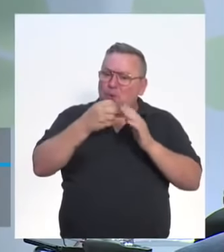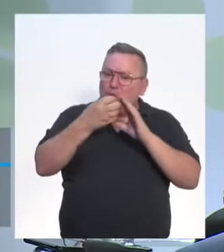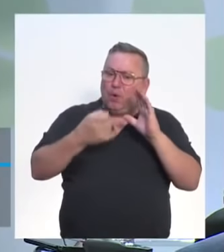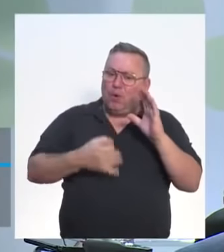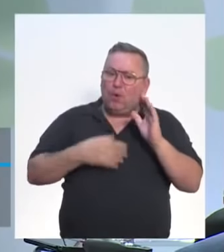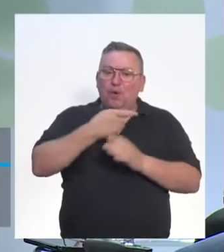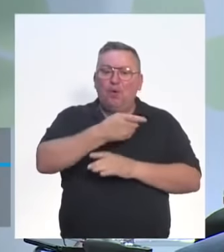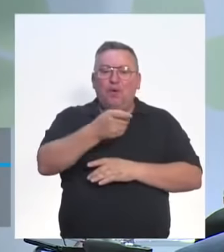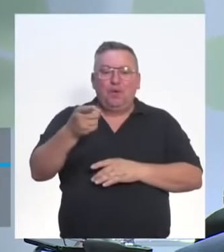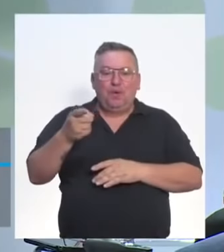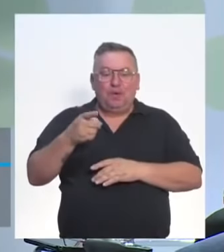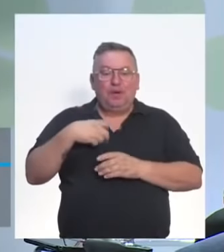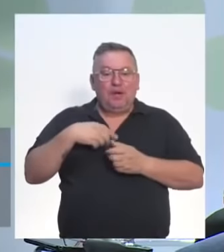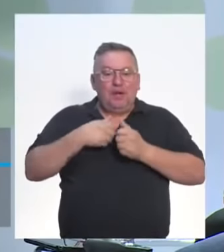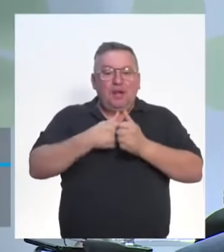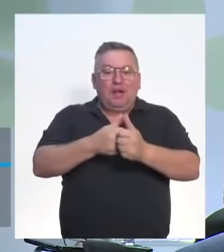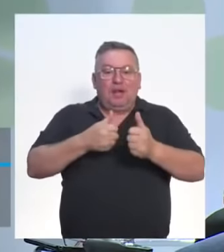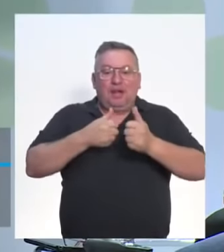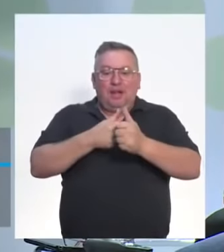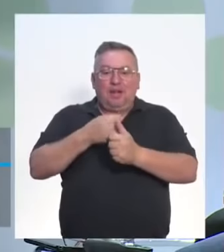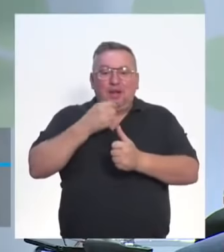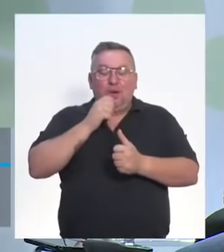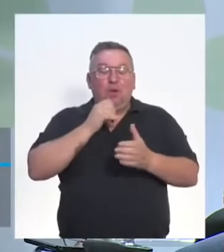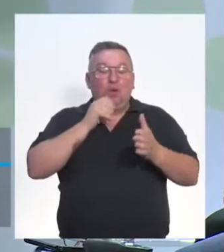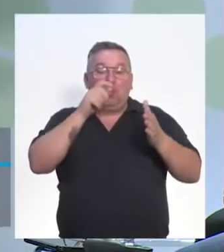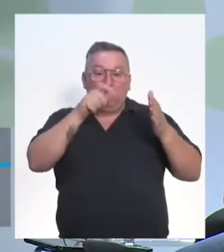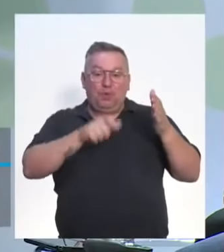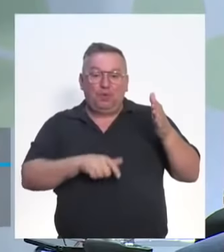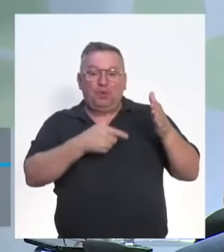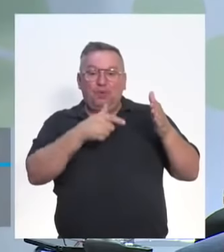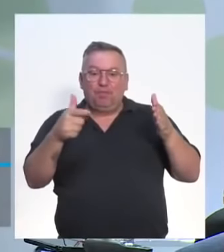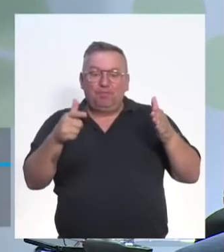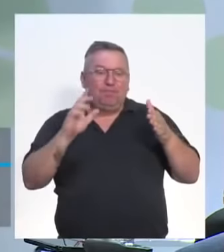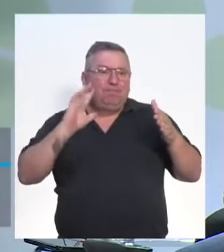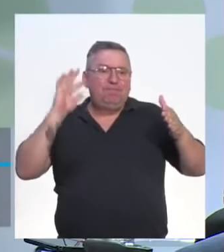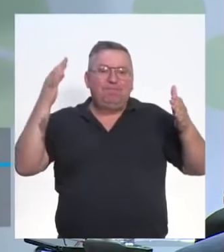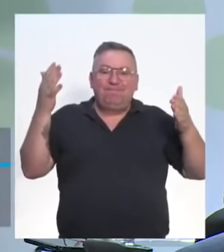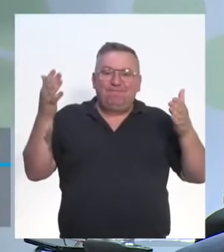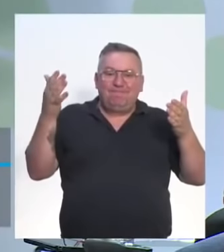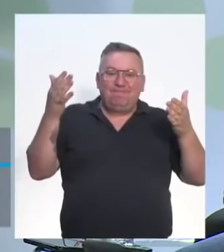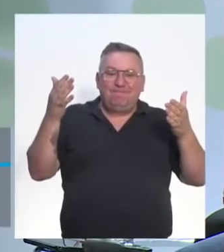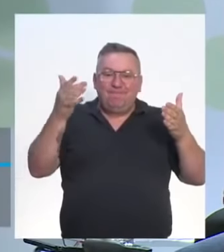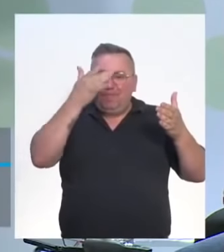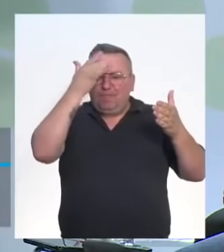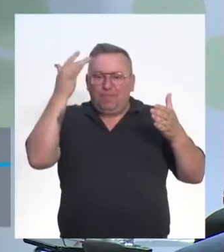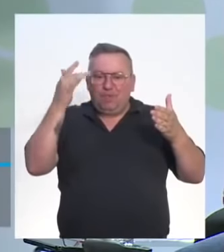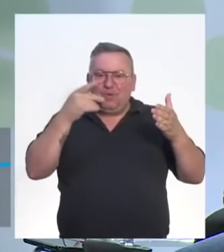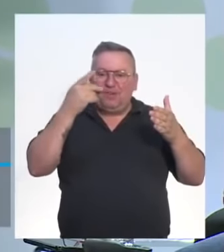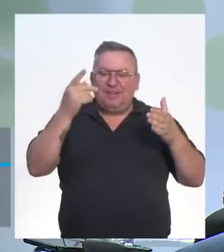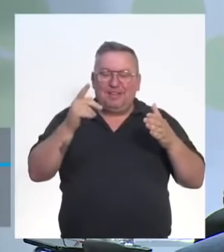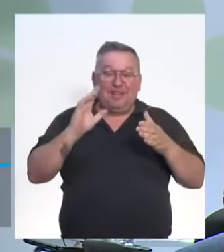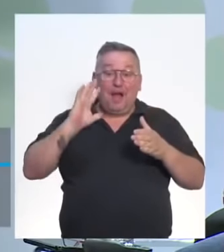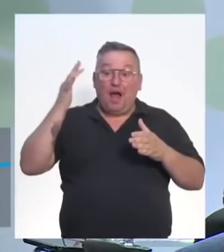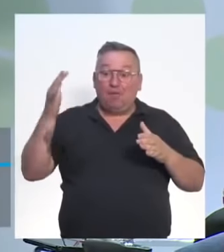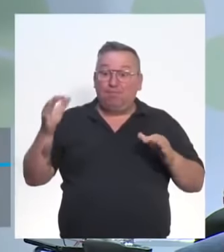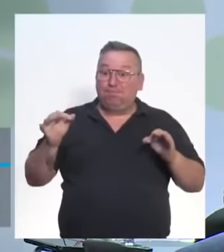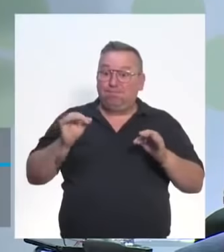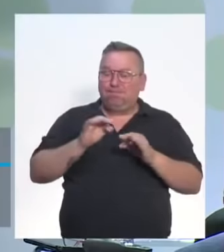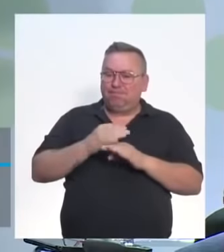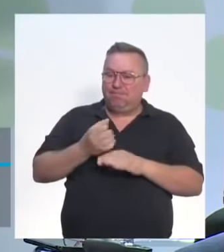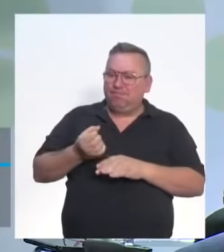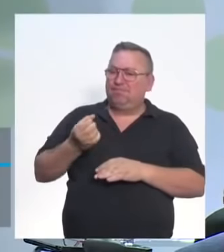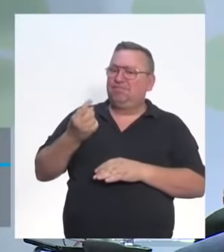vezes, você segue um modelo e num start, assim, né, Jonas? Alguém aparece com uma solução que a gente